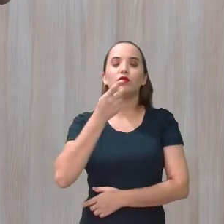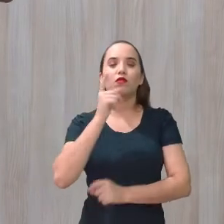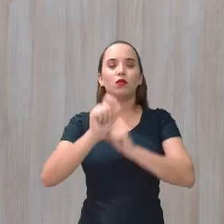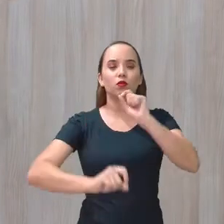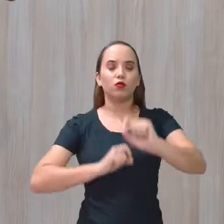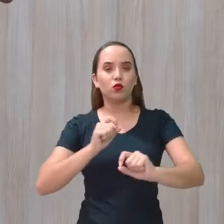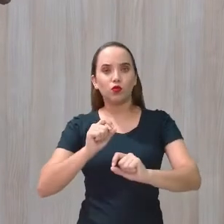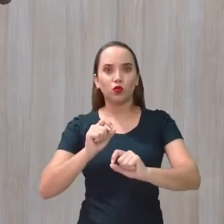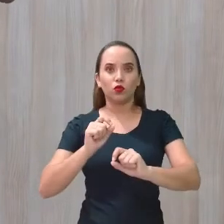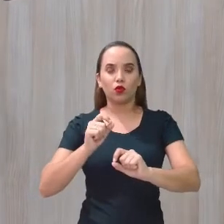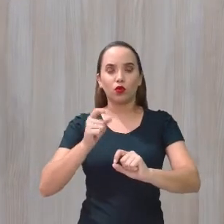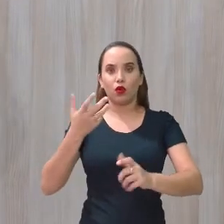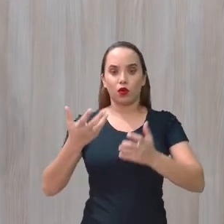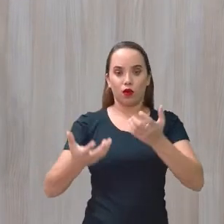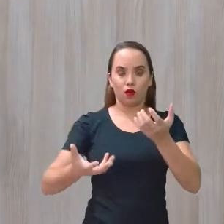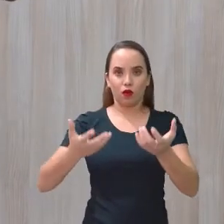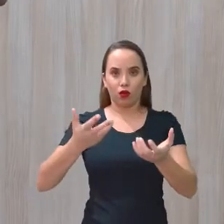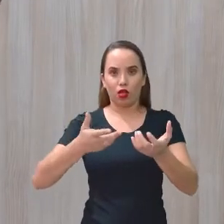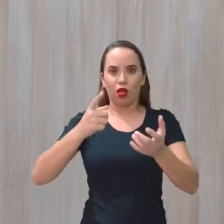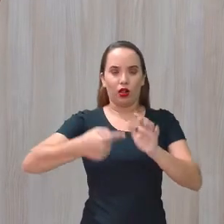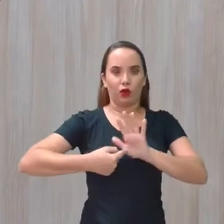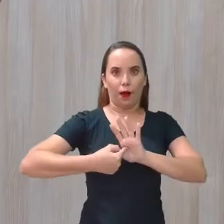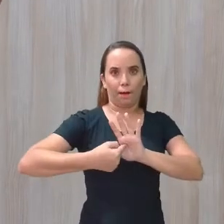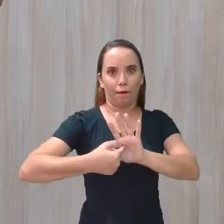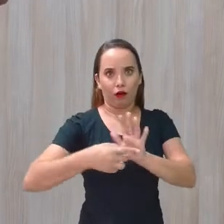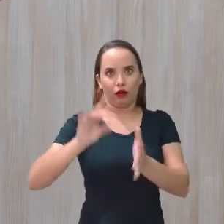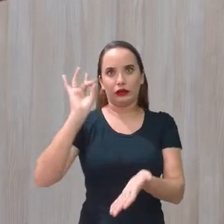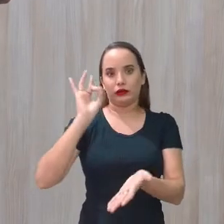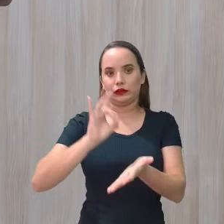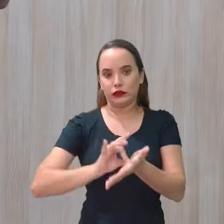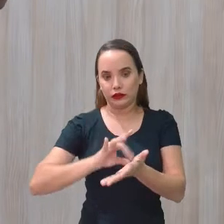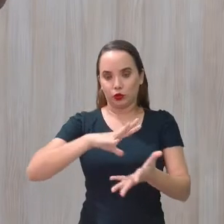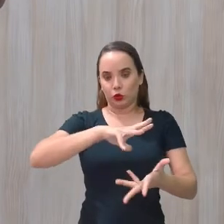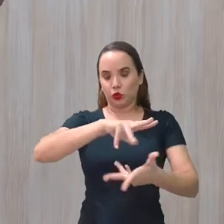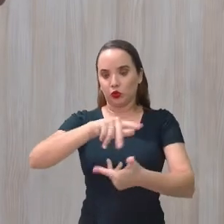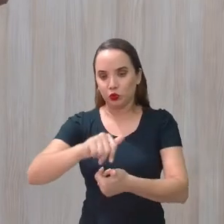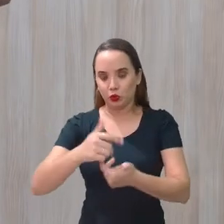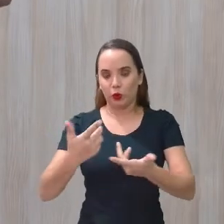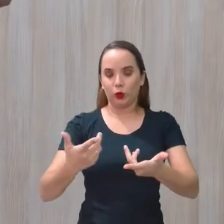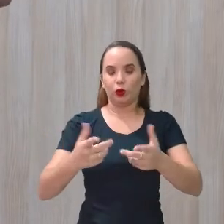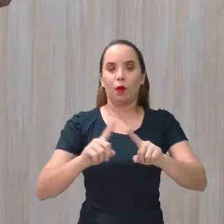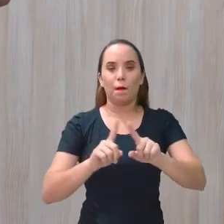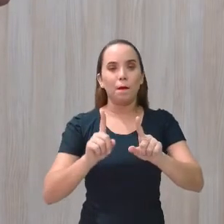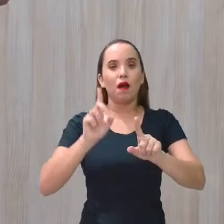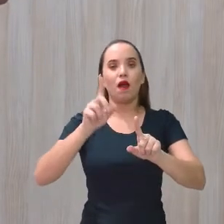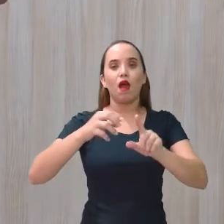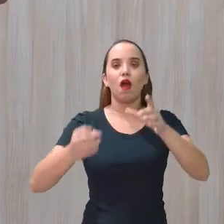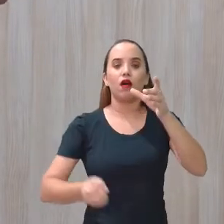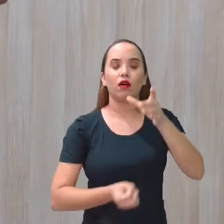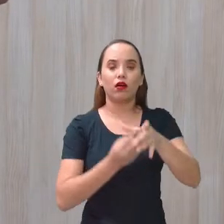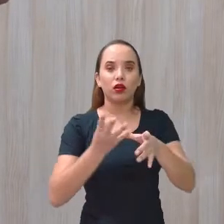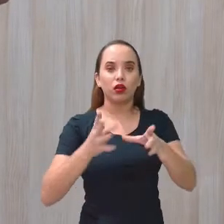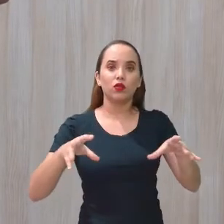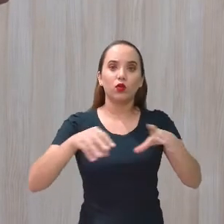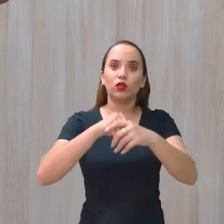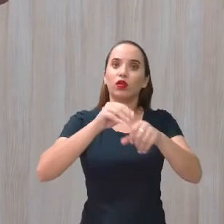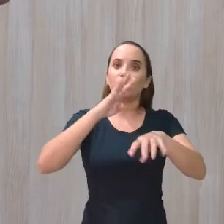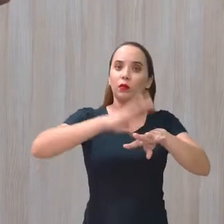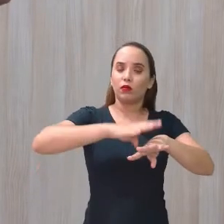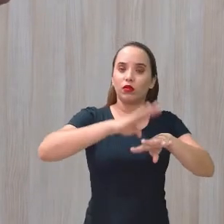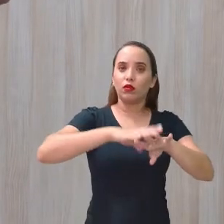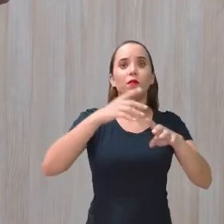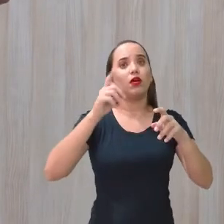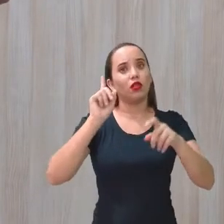não aparecem no mundo real, são invenções matemáticas, mas que essas invenções elas servem para resolver alguns problemas, tá